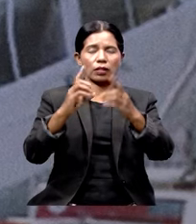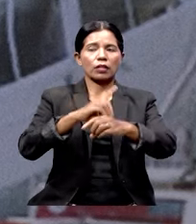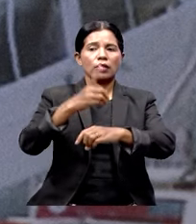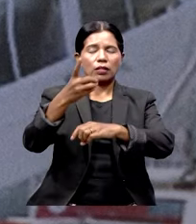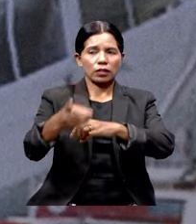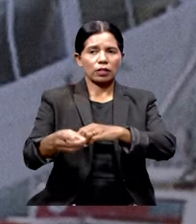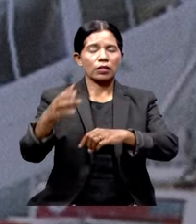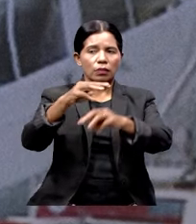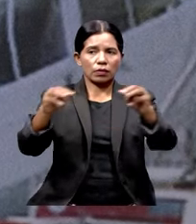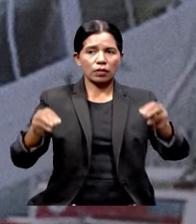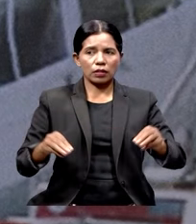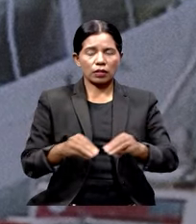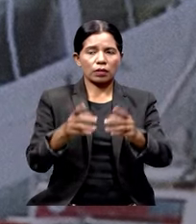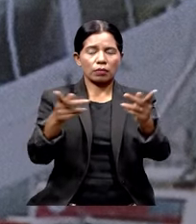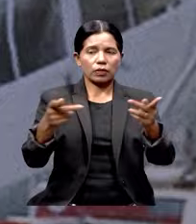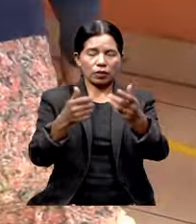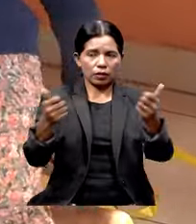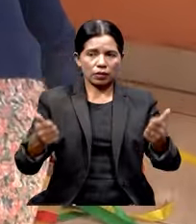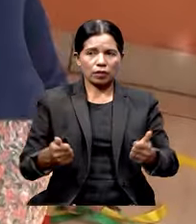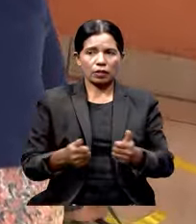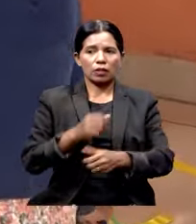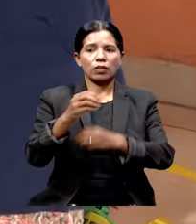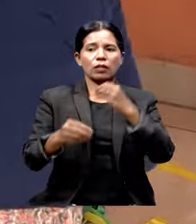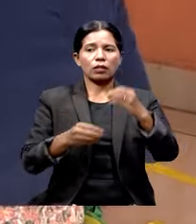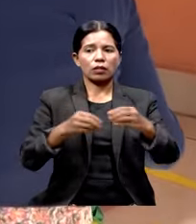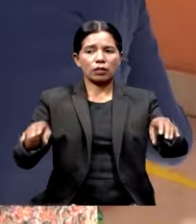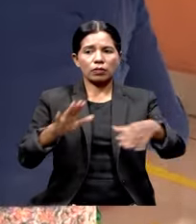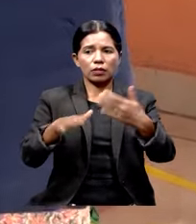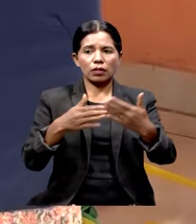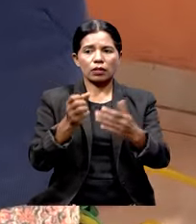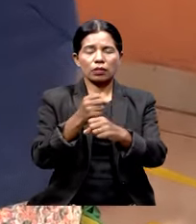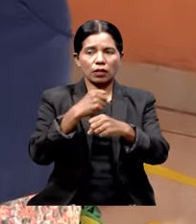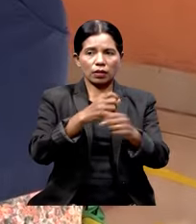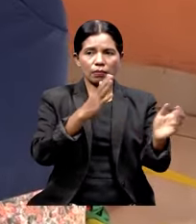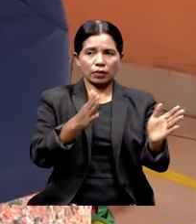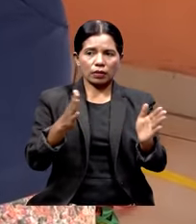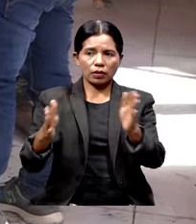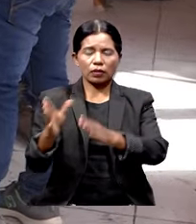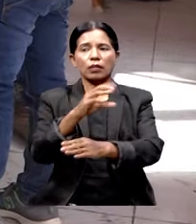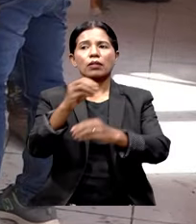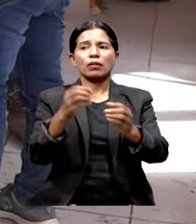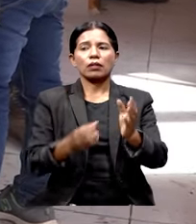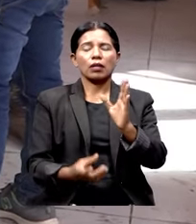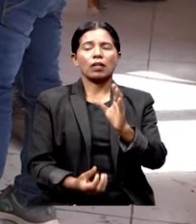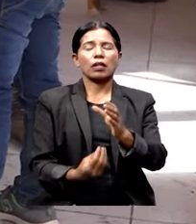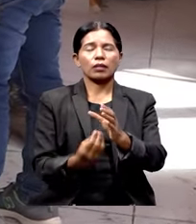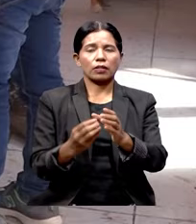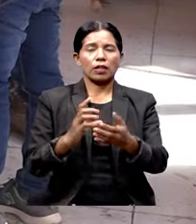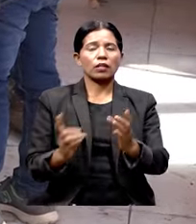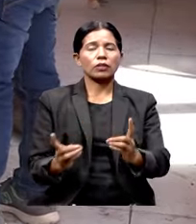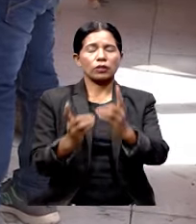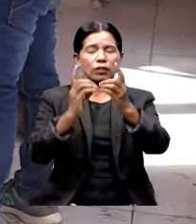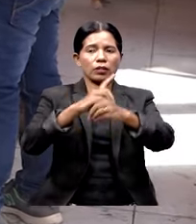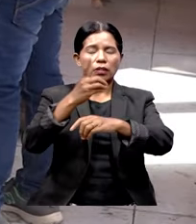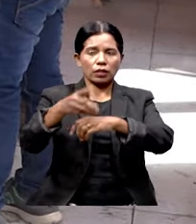e a nível município no posto administrativo com a base esforço Sira atuação preparação na intervenção hoje a sor desastre natural Sira neve